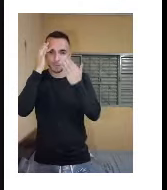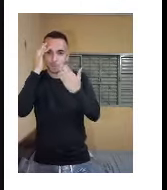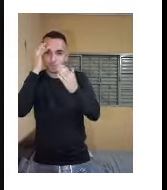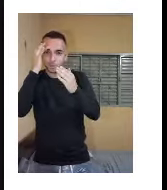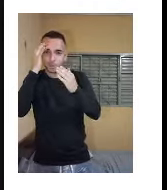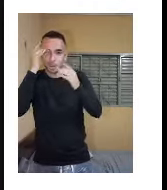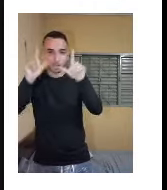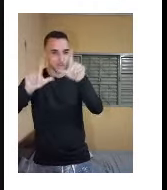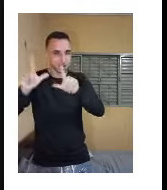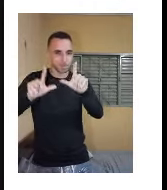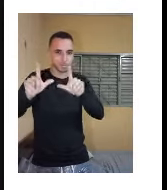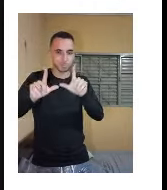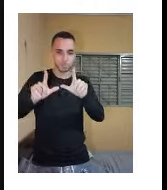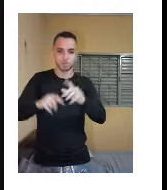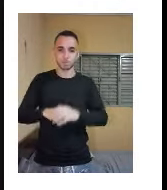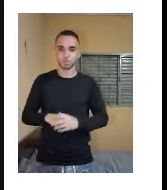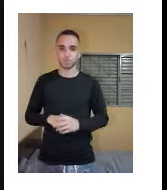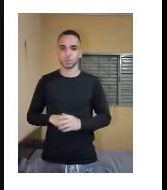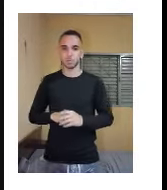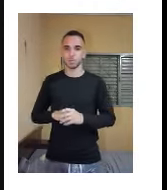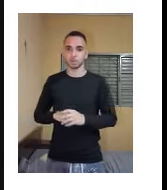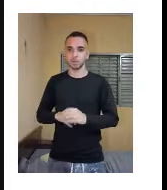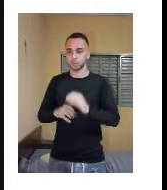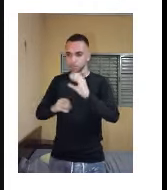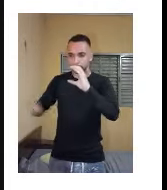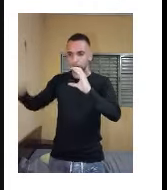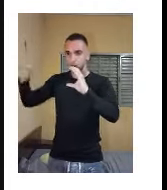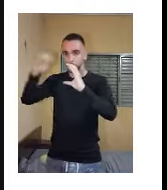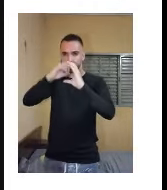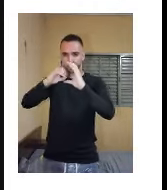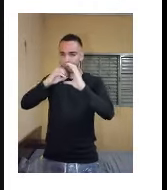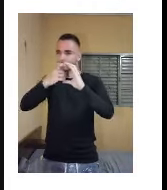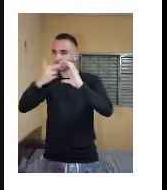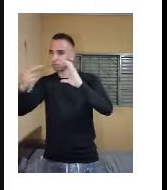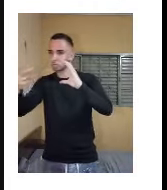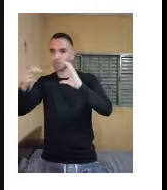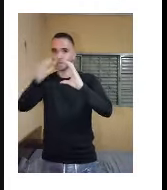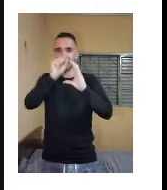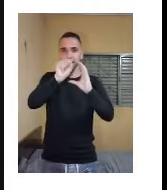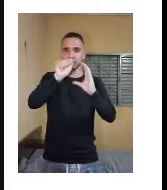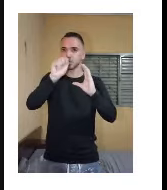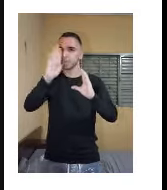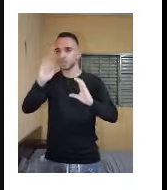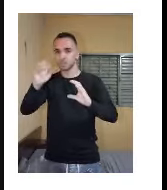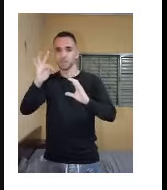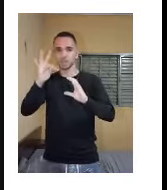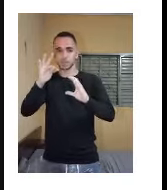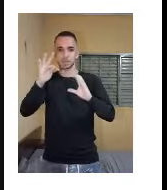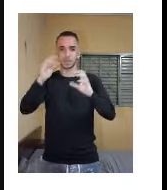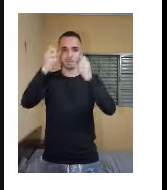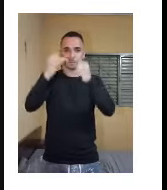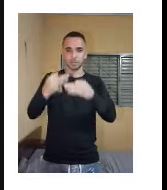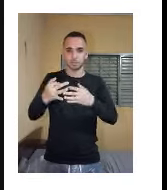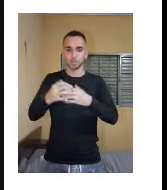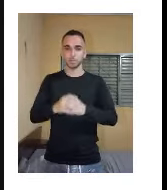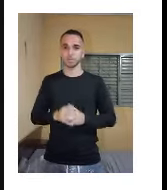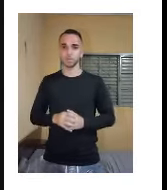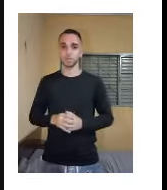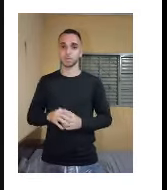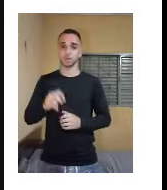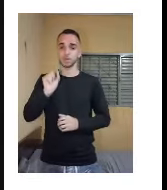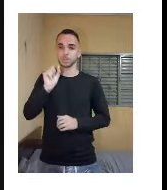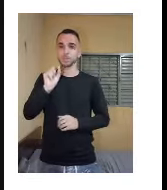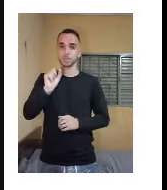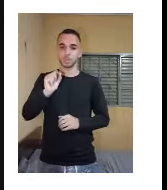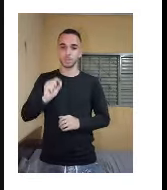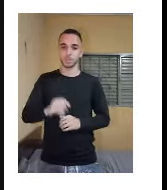a Conferência das Nações Unidas sobre as Mudanças do Clima, a COP26, que aconteceu na Escócia. Se